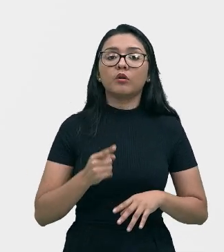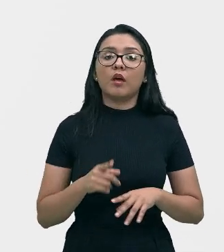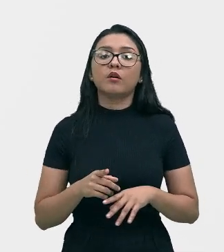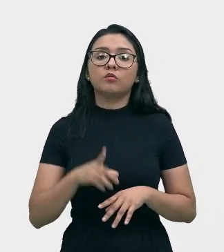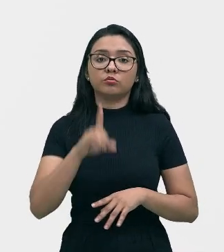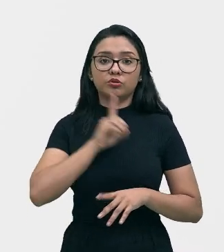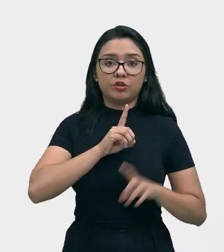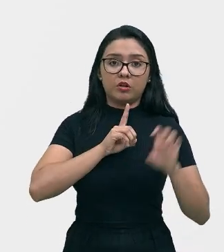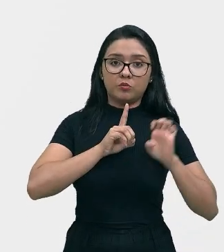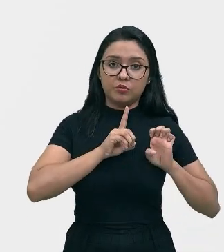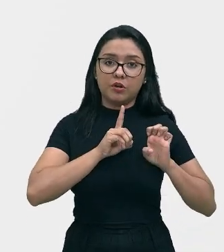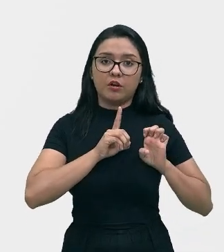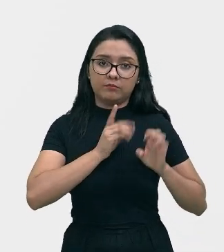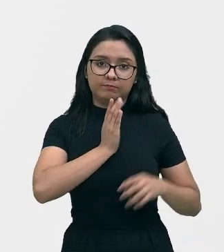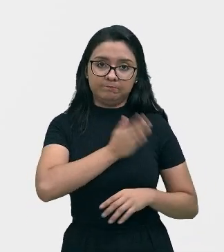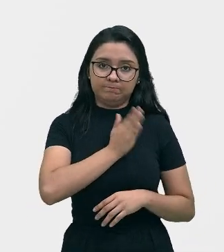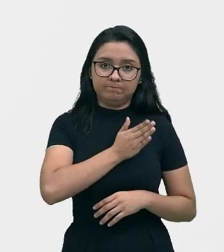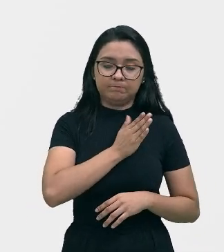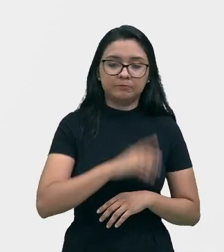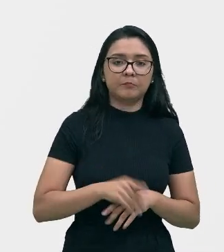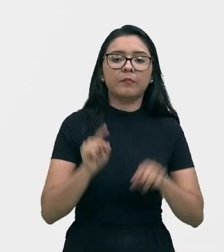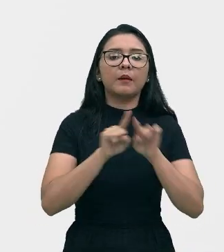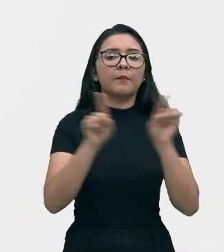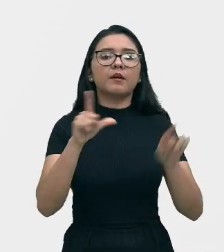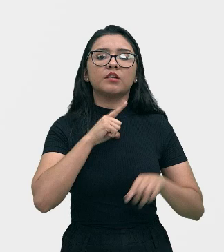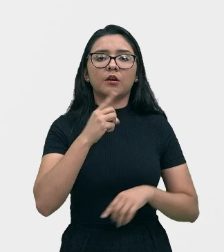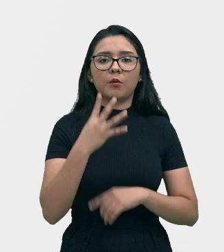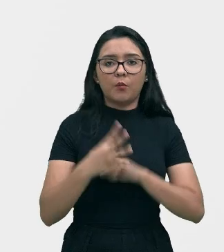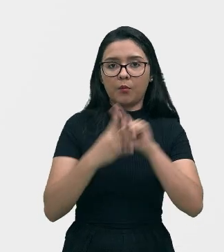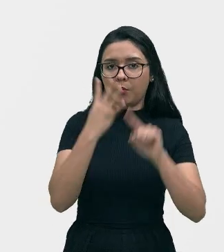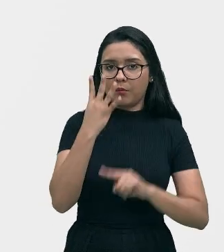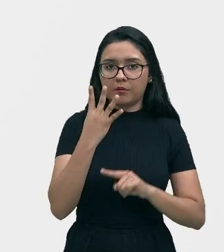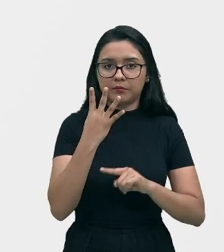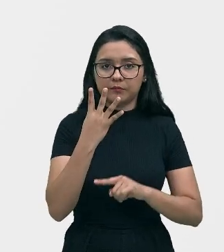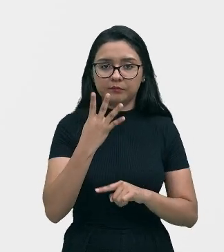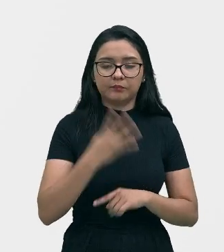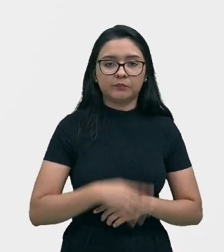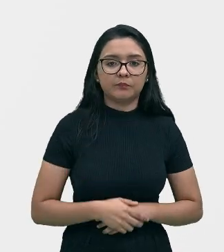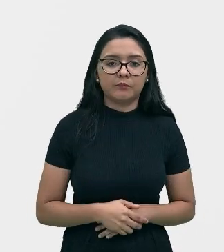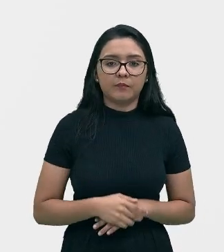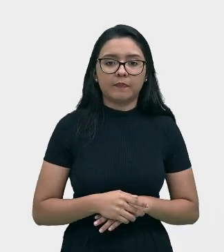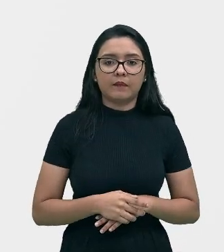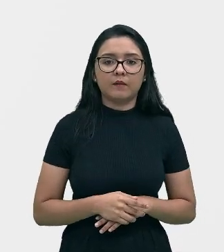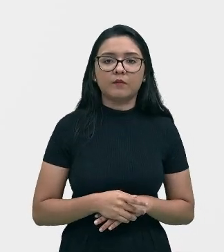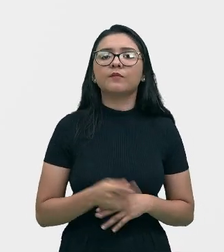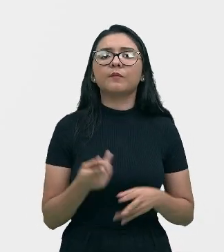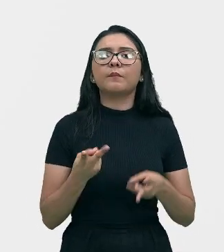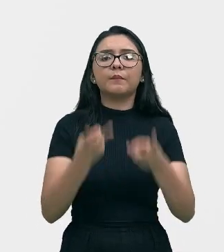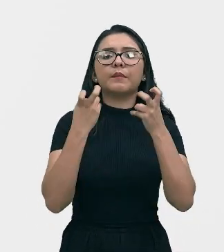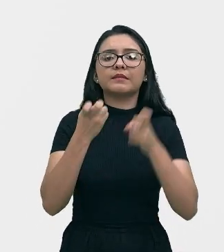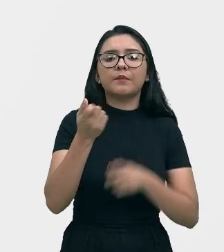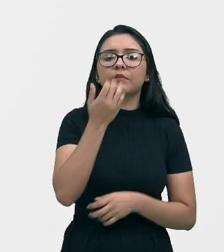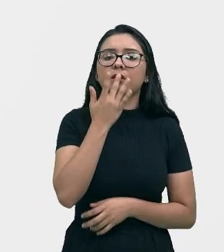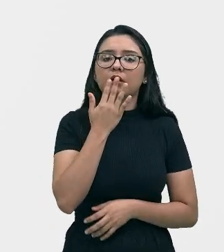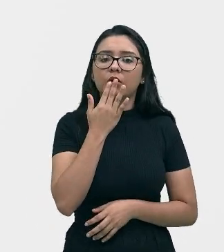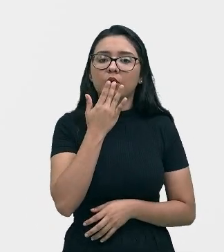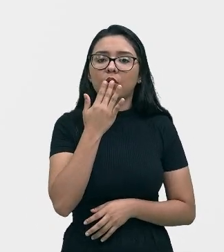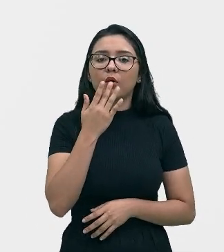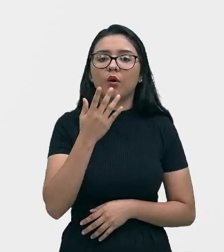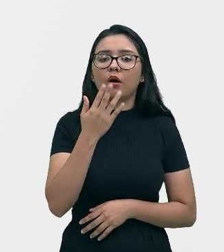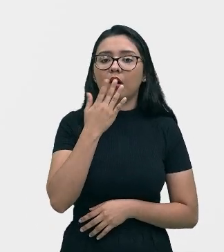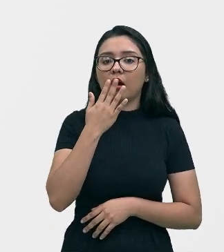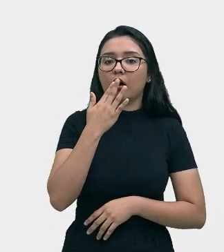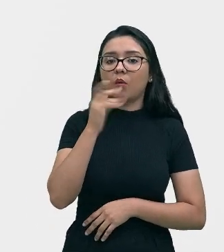mas ele é dividido, né, em 4 câmaras. Então a gente observa aí uma coloração saindo ali. Tem azul